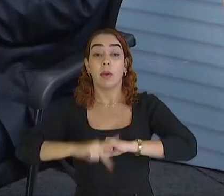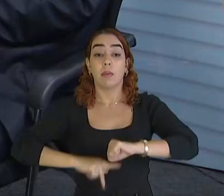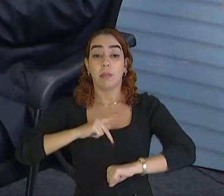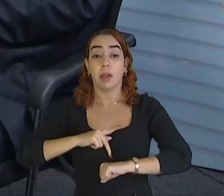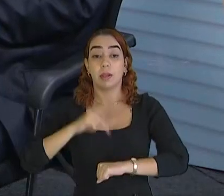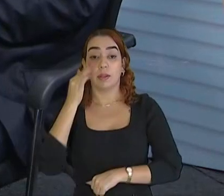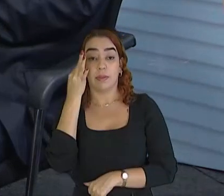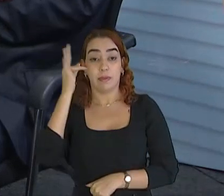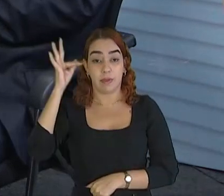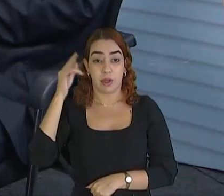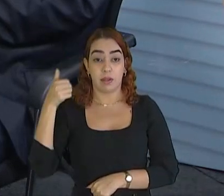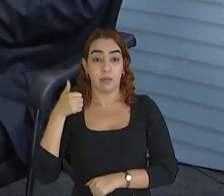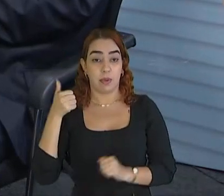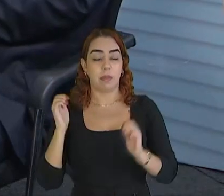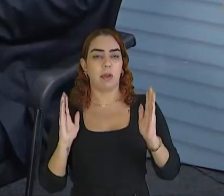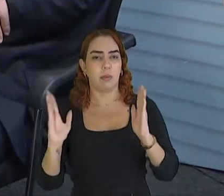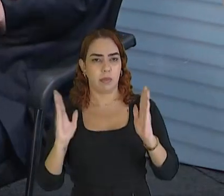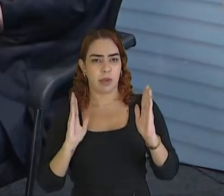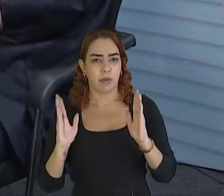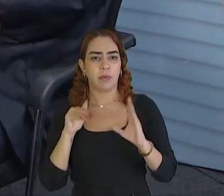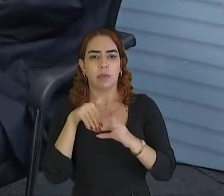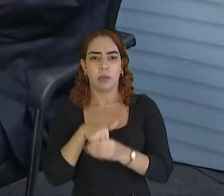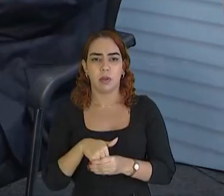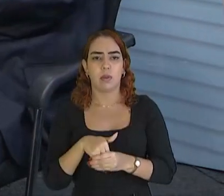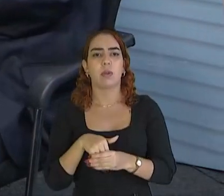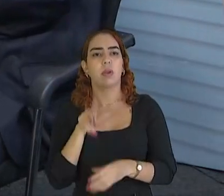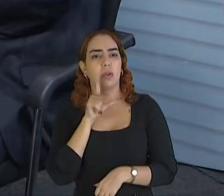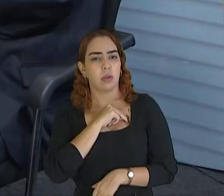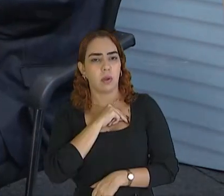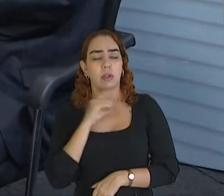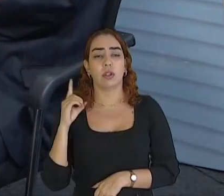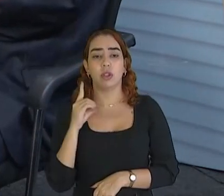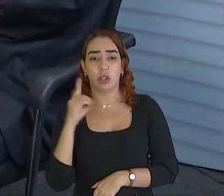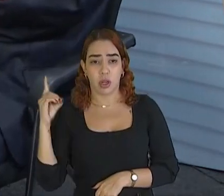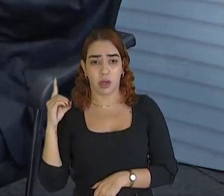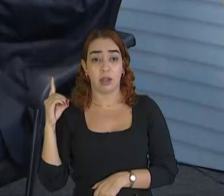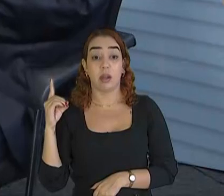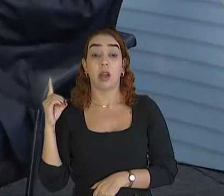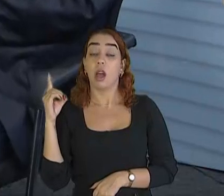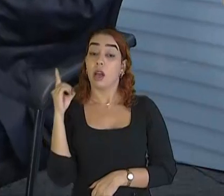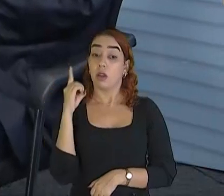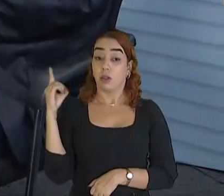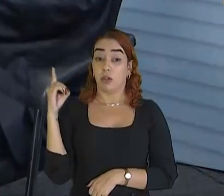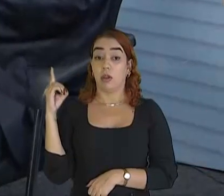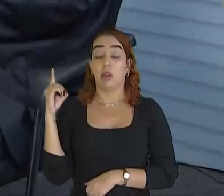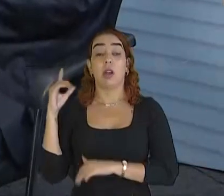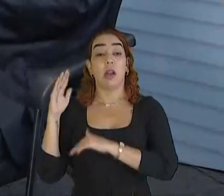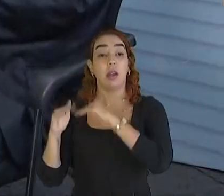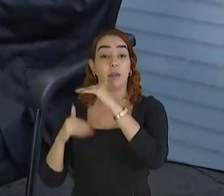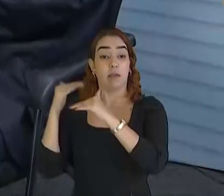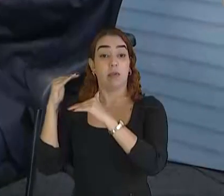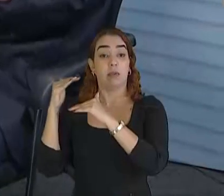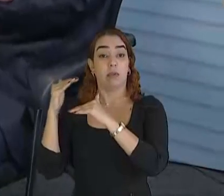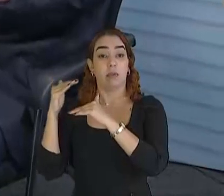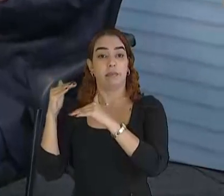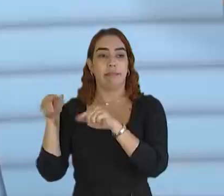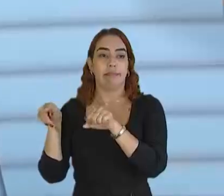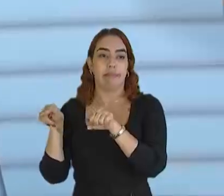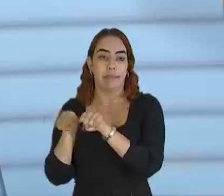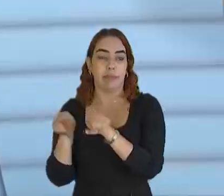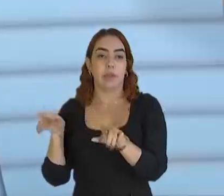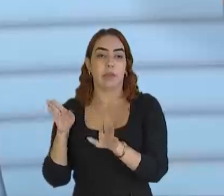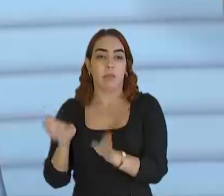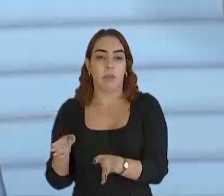primeiro turno, demonstrou um crescimento extraordinário da direita, da extrema-direita, inclusive uma derrota pessoal do presidente Macron. Ele